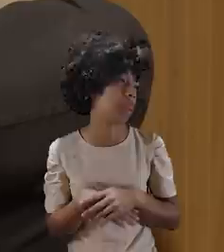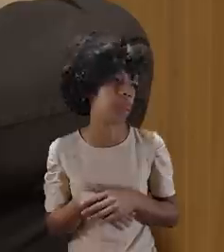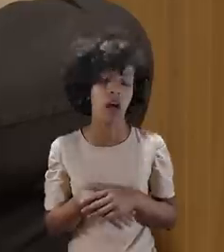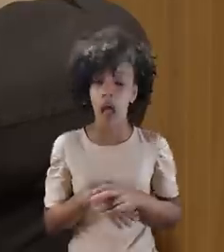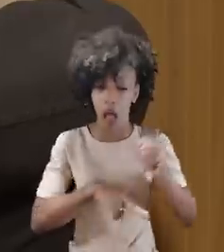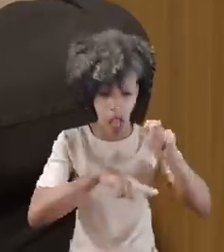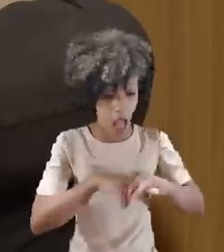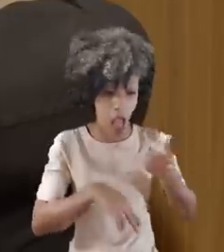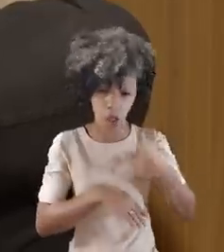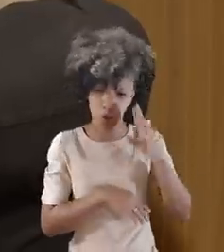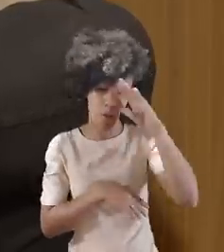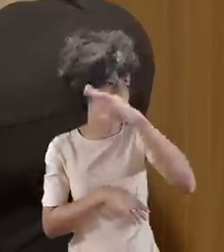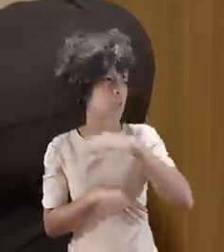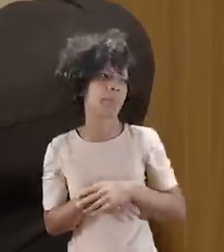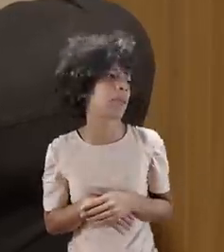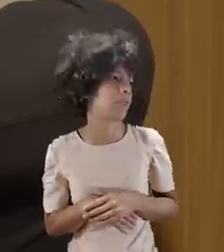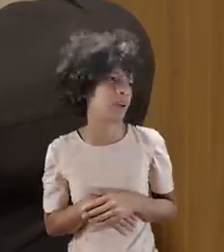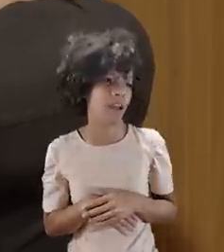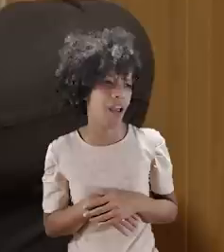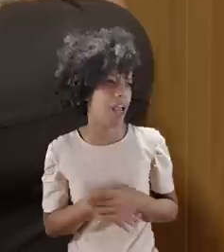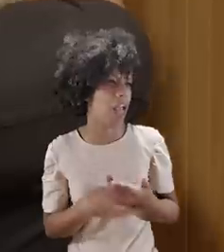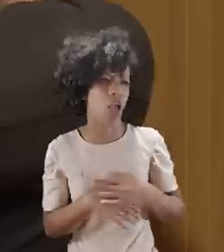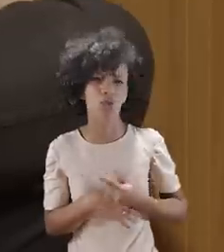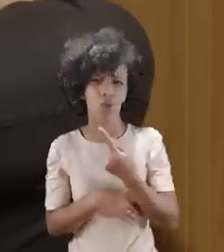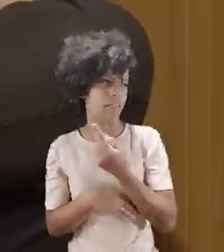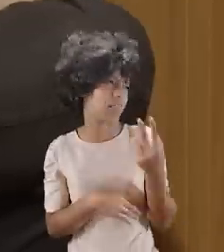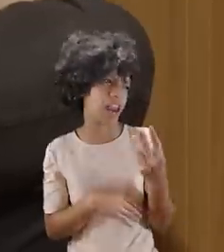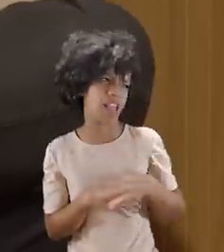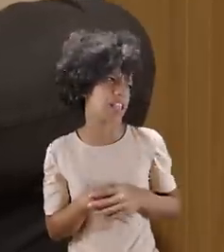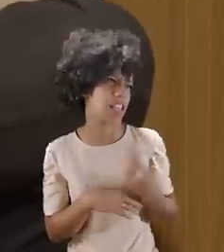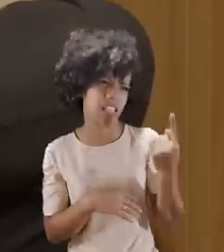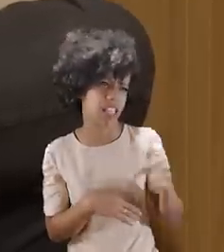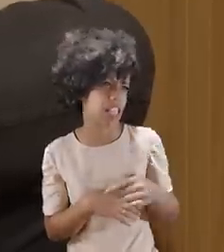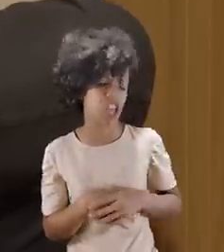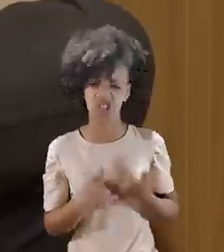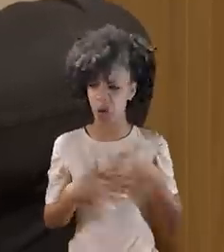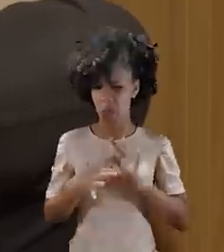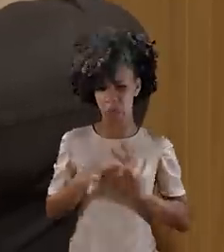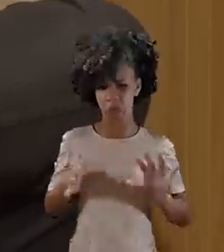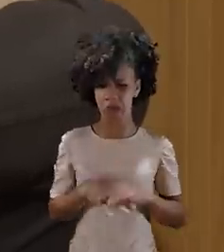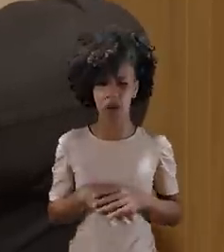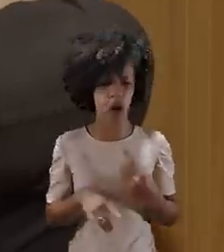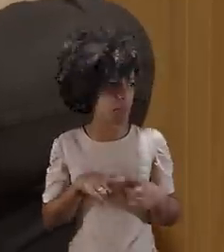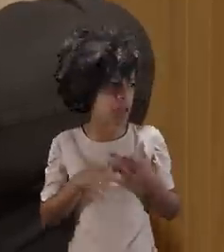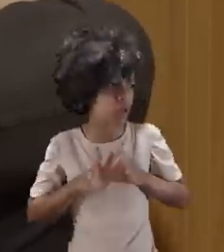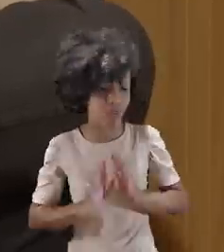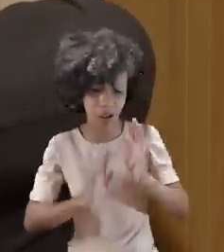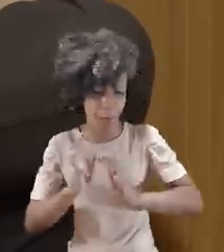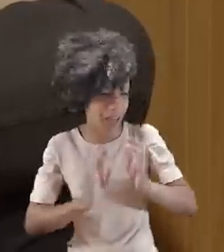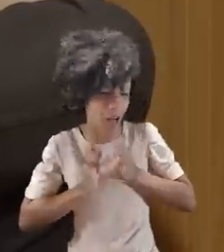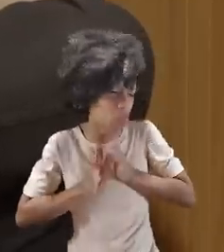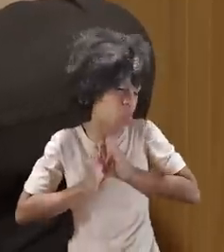ali ali eu sou Sônia né amor aí eu sou 13 total sua 17 eu sou o que o cliente forma que eu não quero